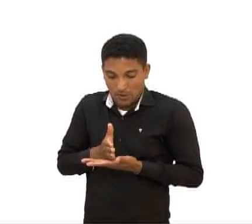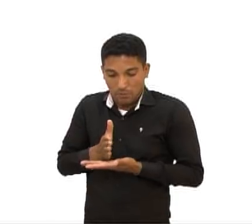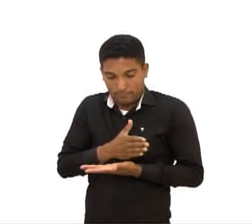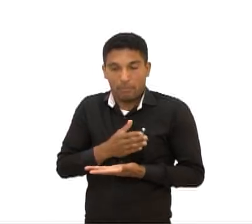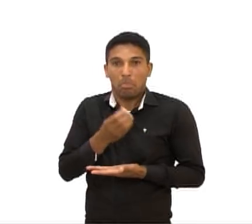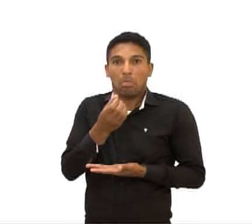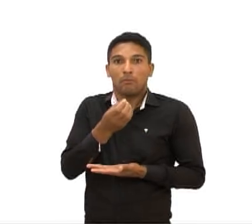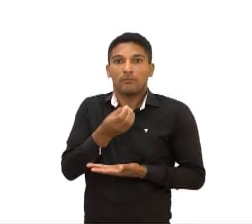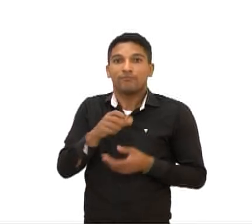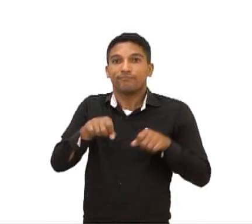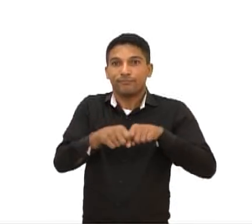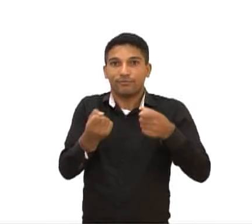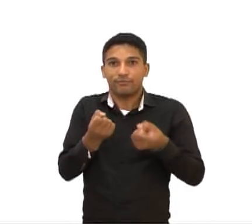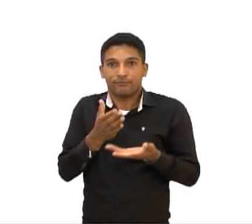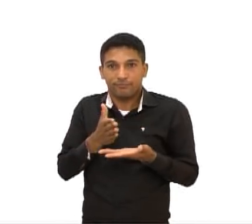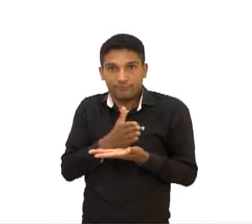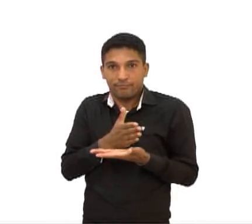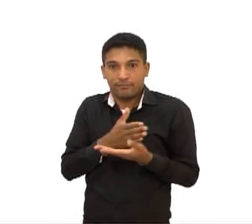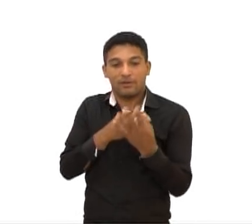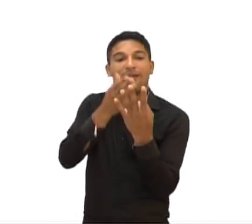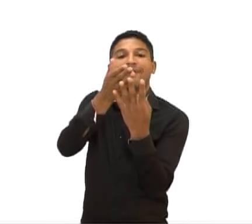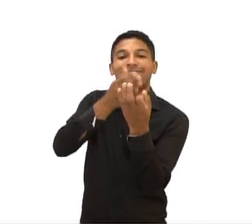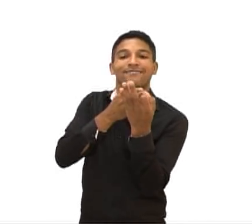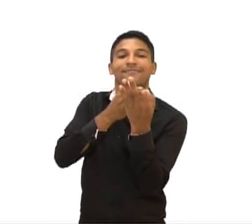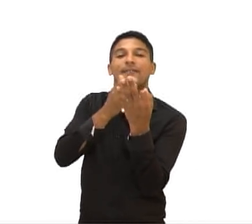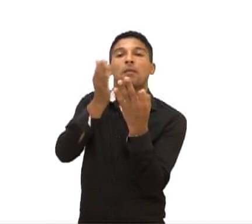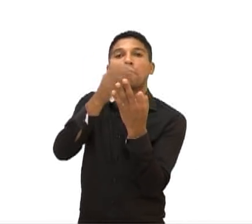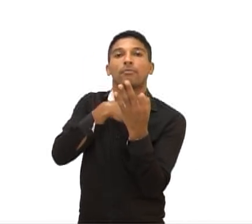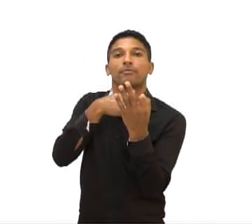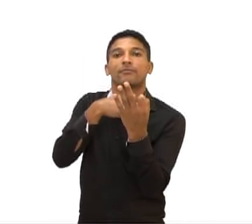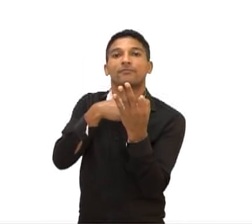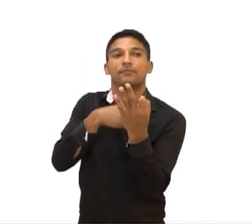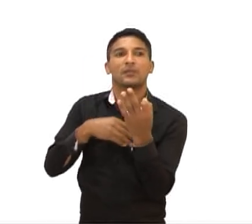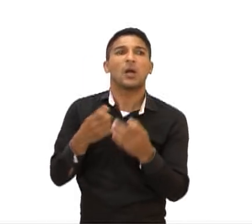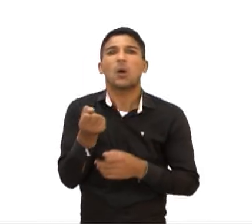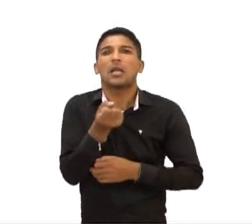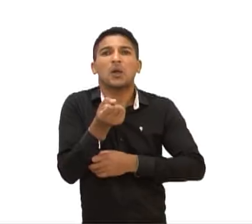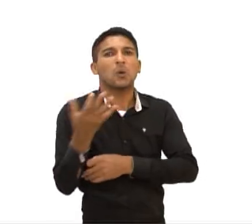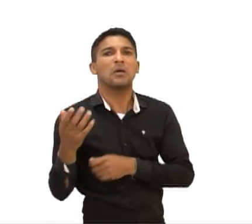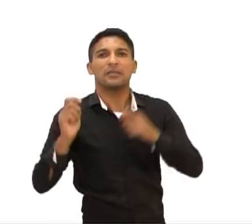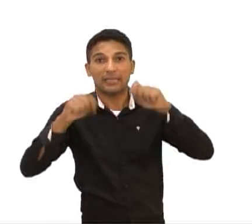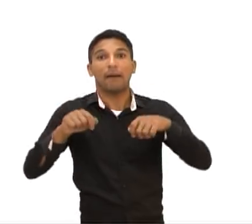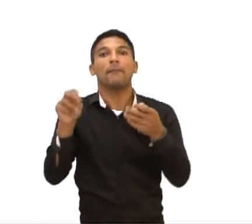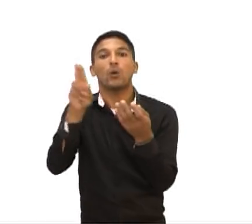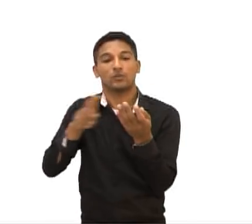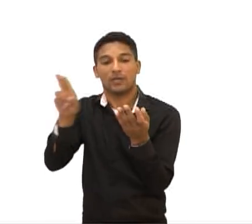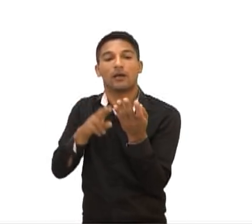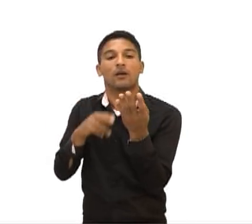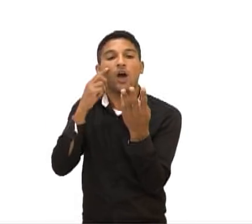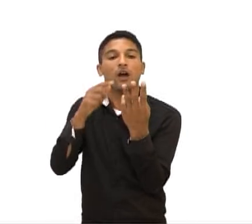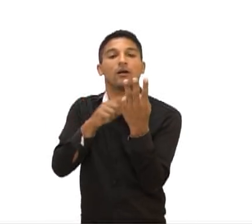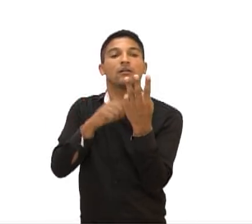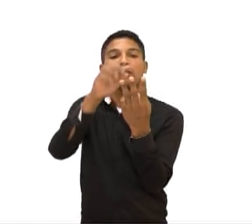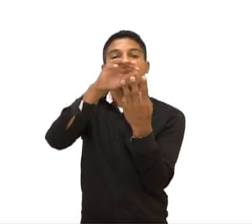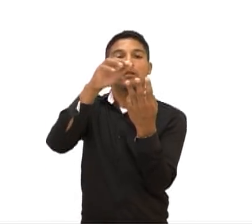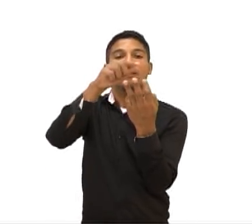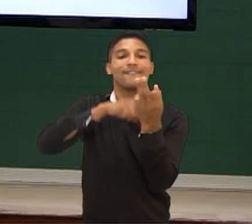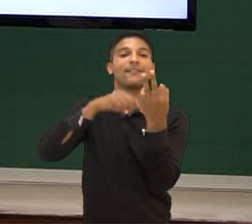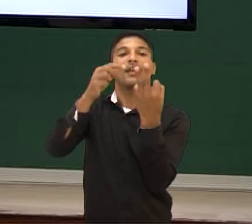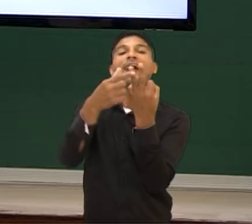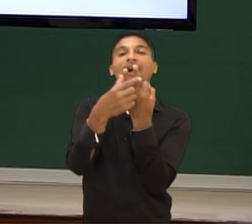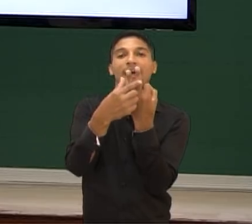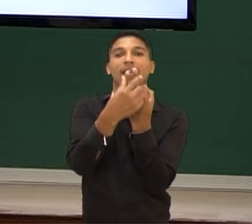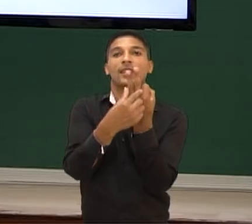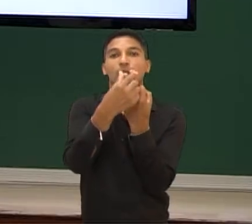poderíamos utilizar? Nossa, ficou fácil, né? 2 partes de um total de quantas? De um total de 3. Olha que legal! Isso